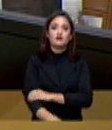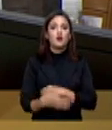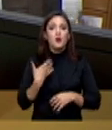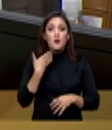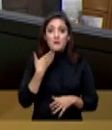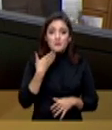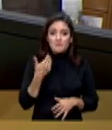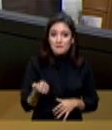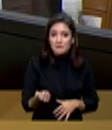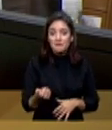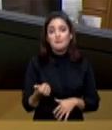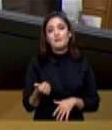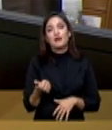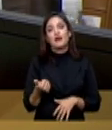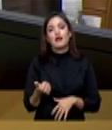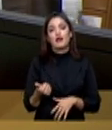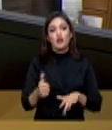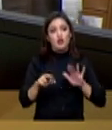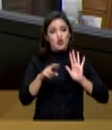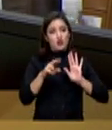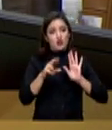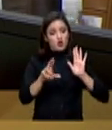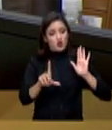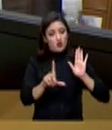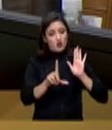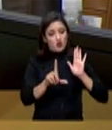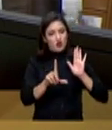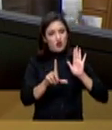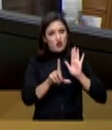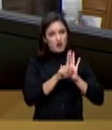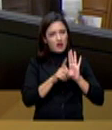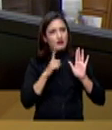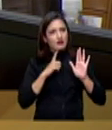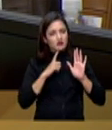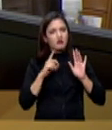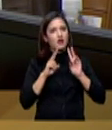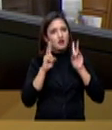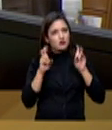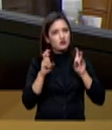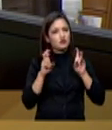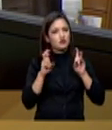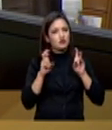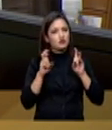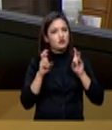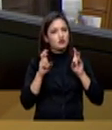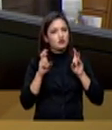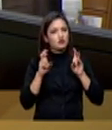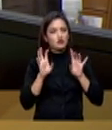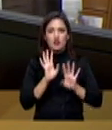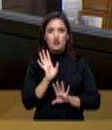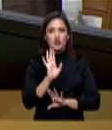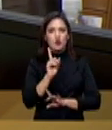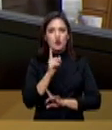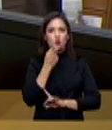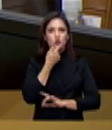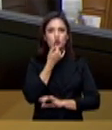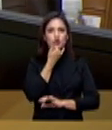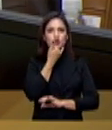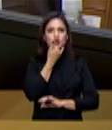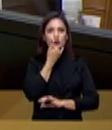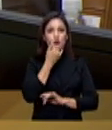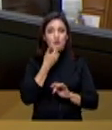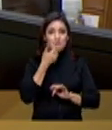doutrina se manifestou sobre a matéria analisando precisamente o artigo 3 nas palavras